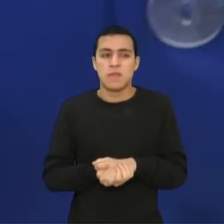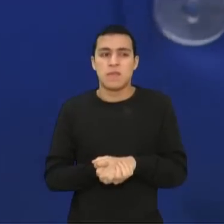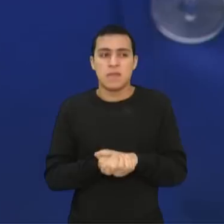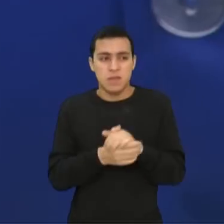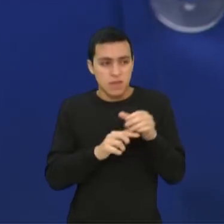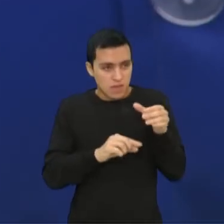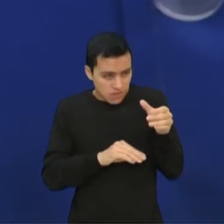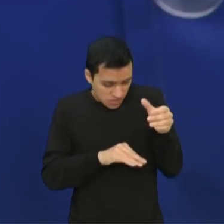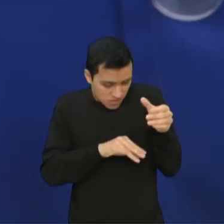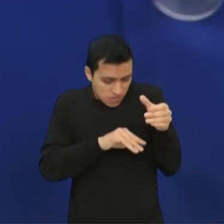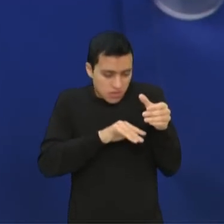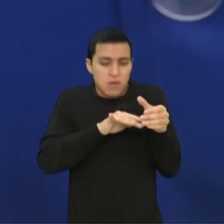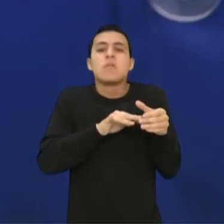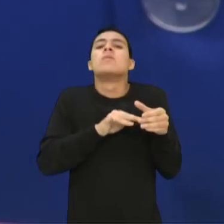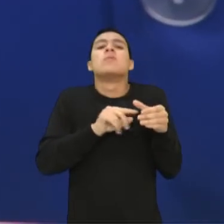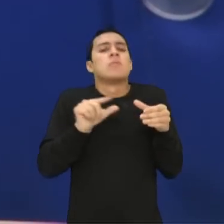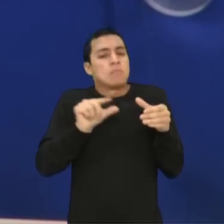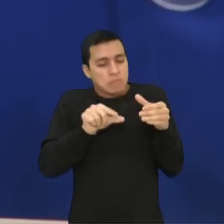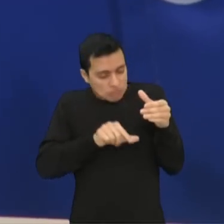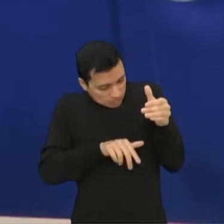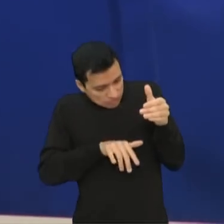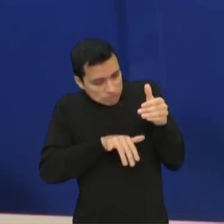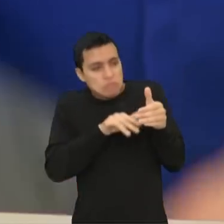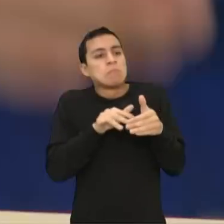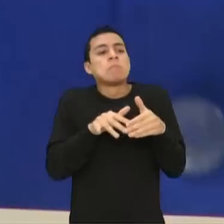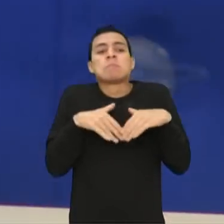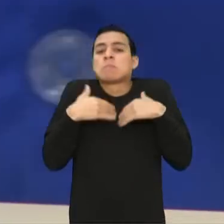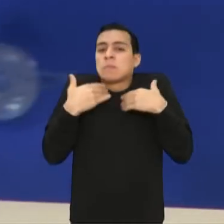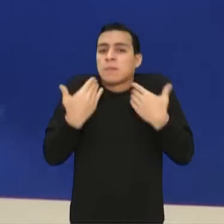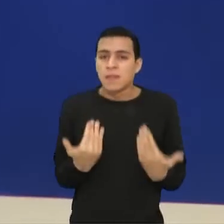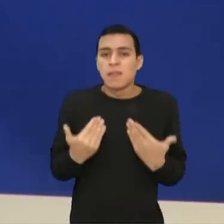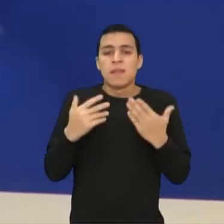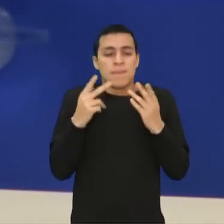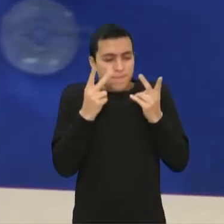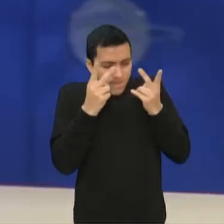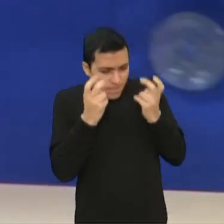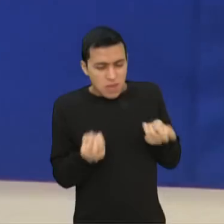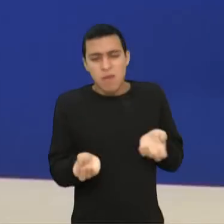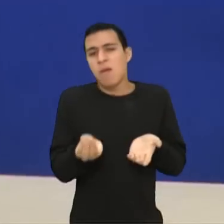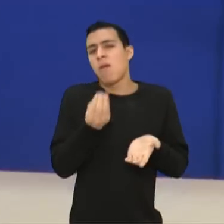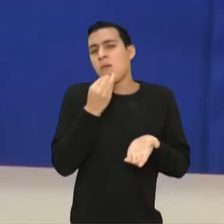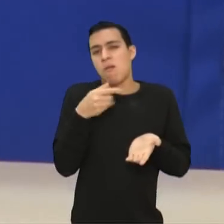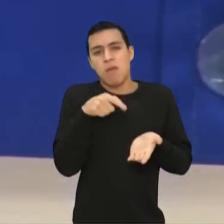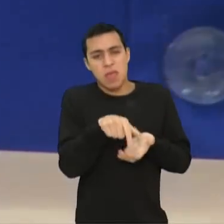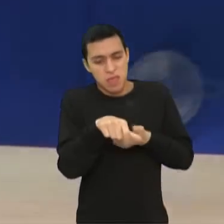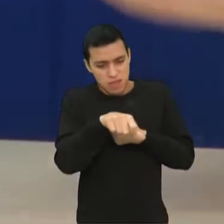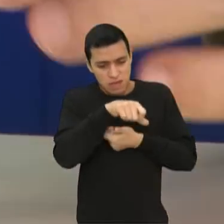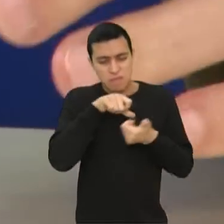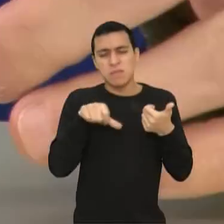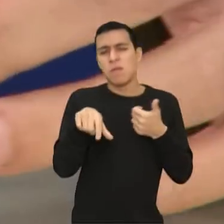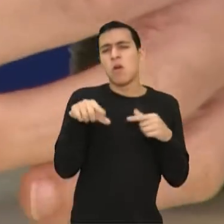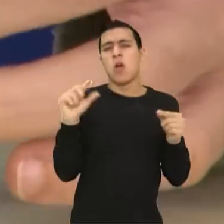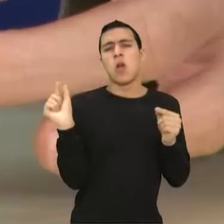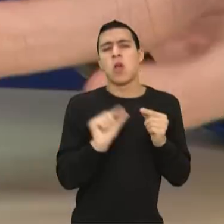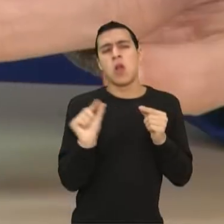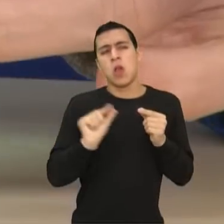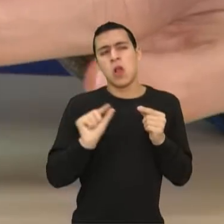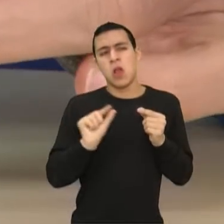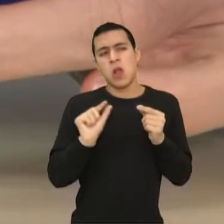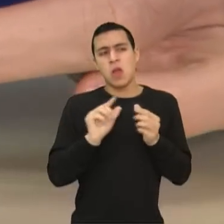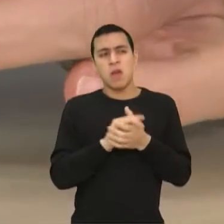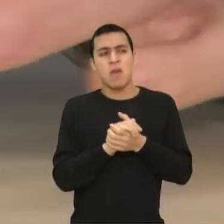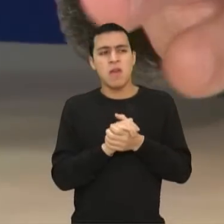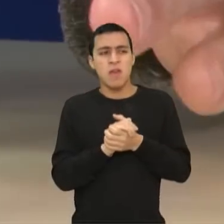Subiu um pouquinho? Subiu um pouquinho, né? Então, percebam, claro, que aqui a mudança foi muito pouca.